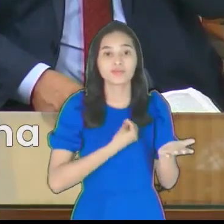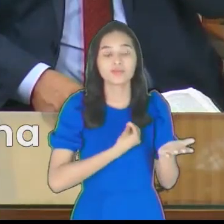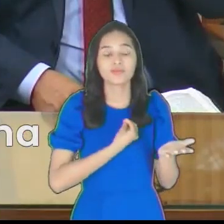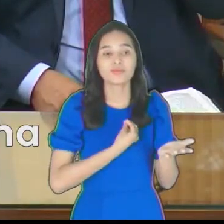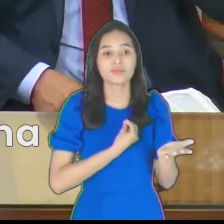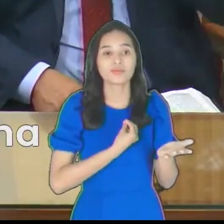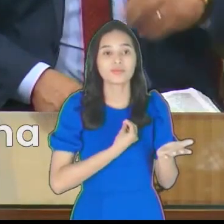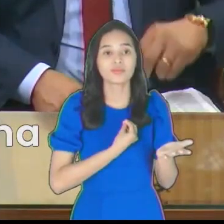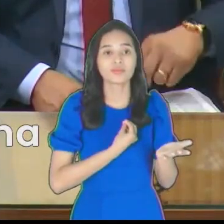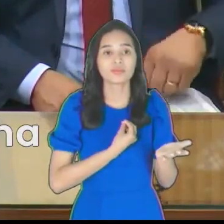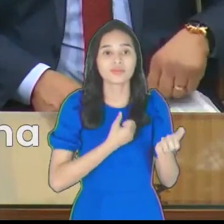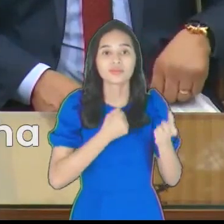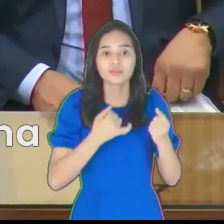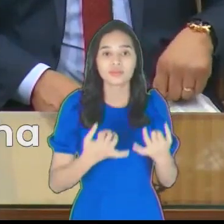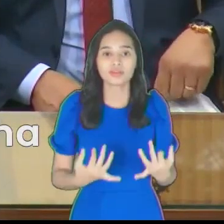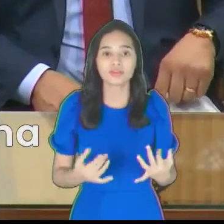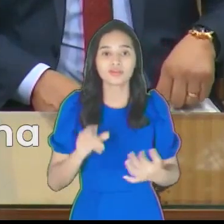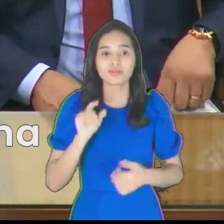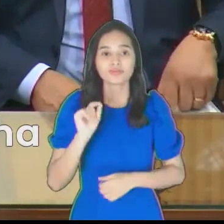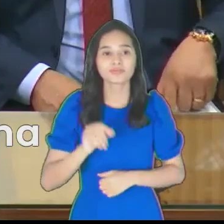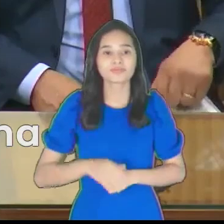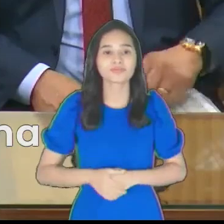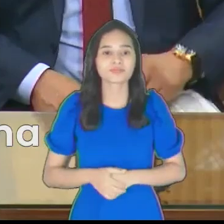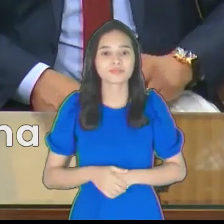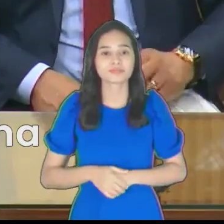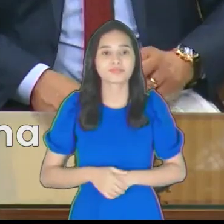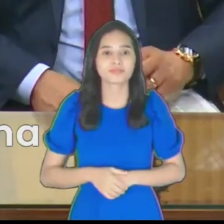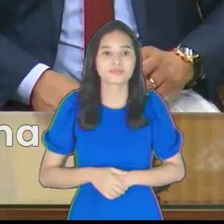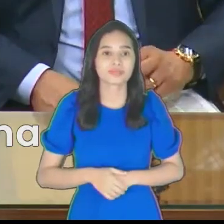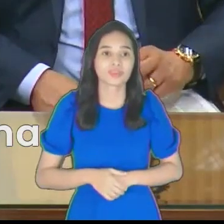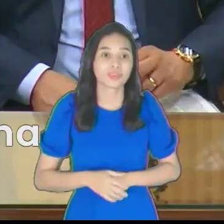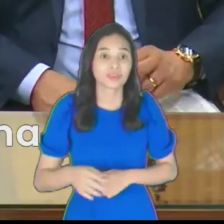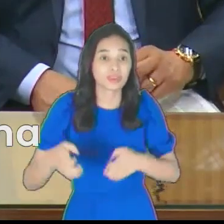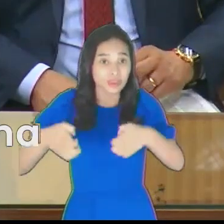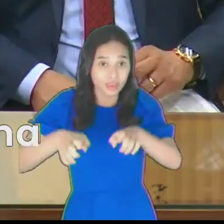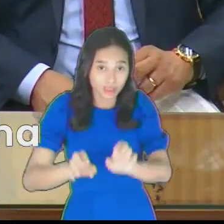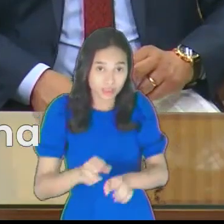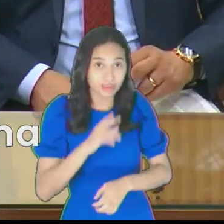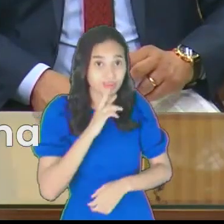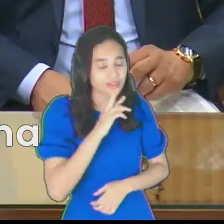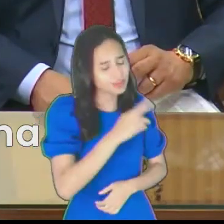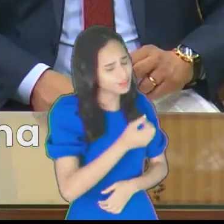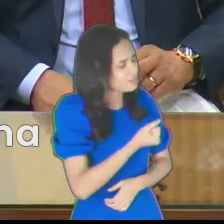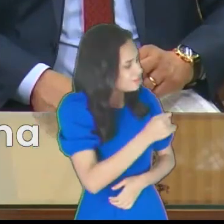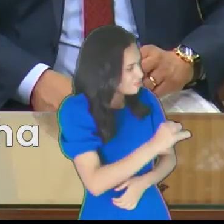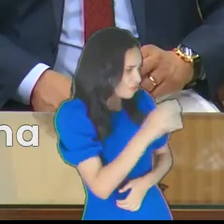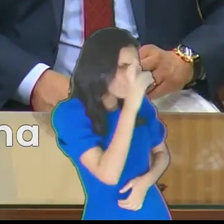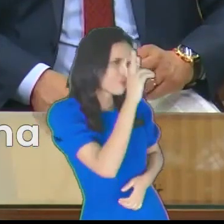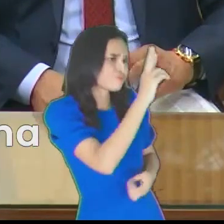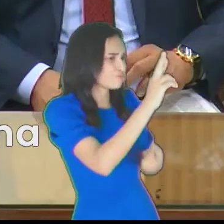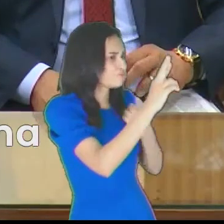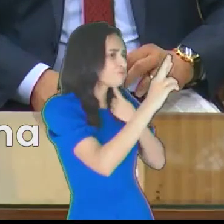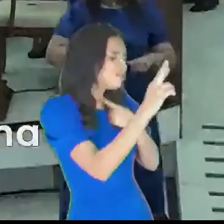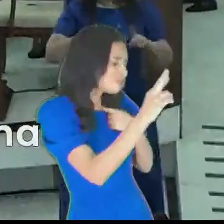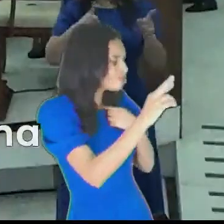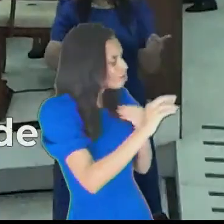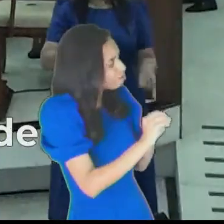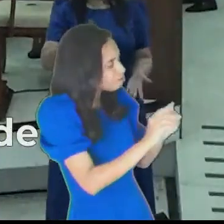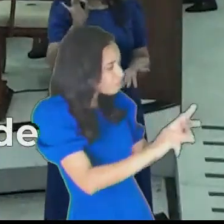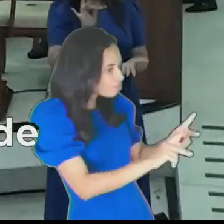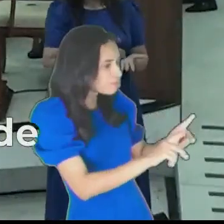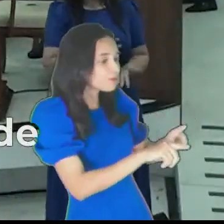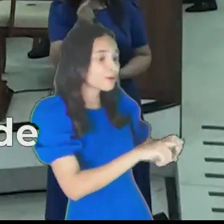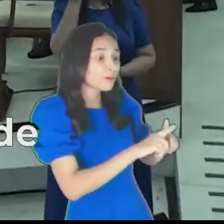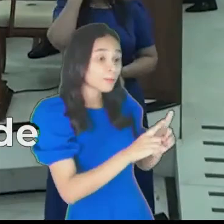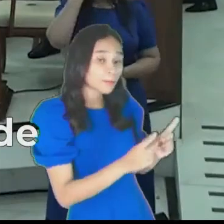Está bem, respondeu Ezequias. Se isto é o que o Senhor deseja, é bom. Mas realmente ele pensava: